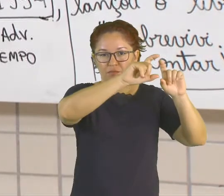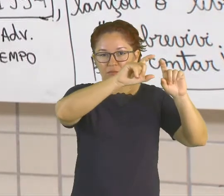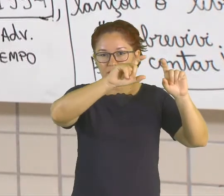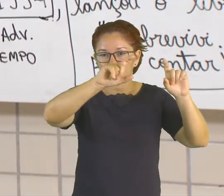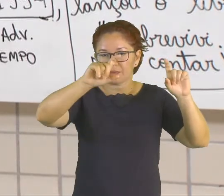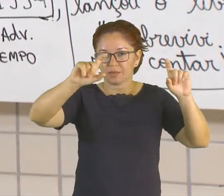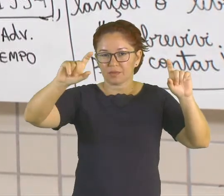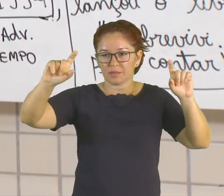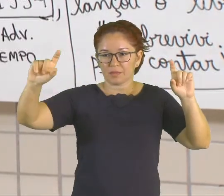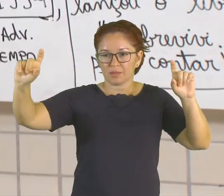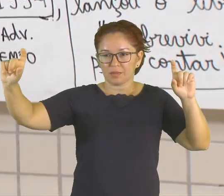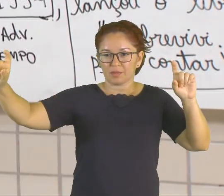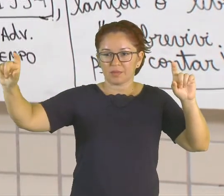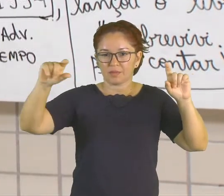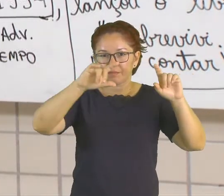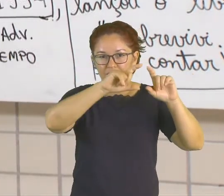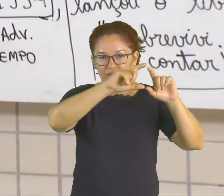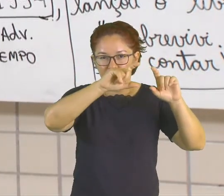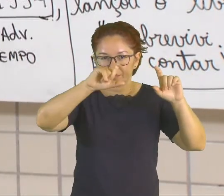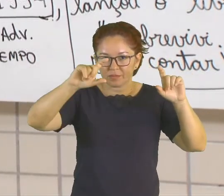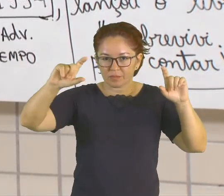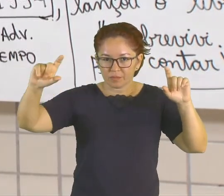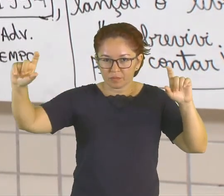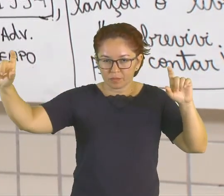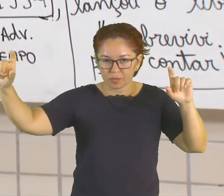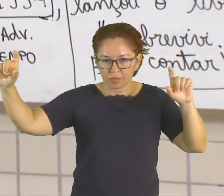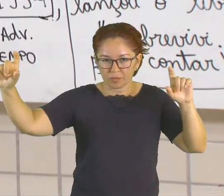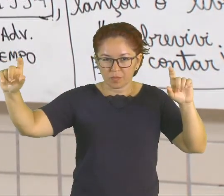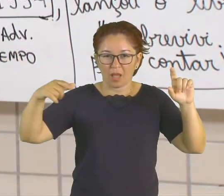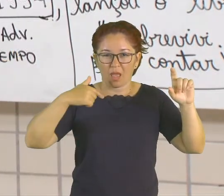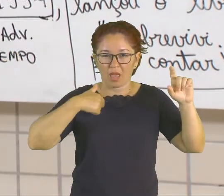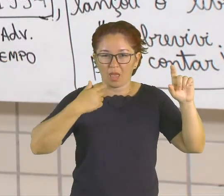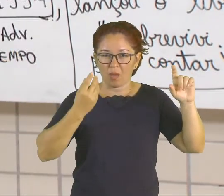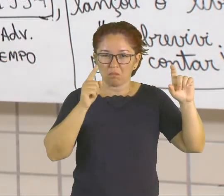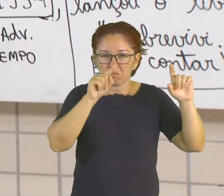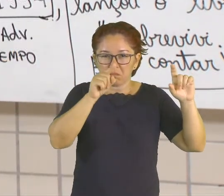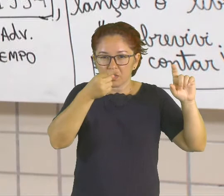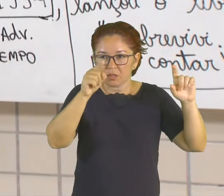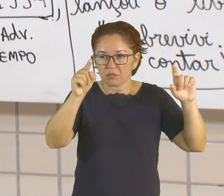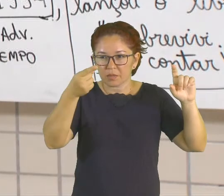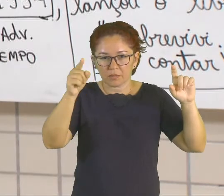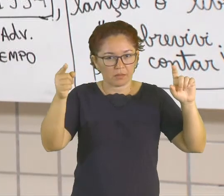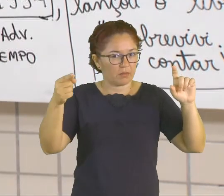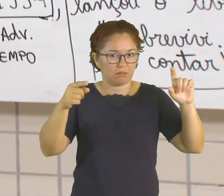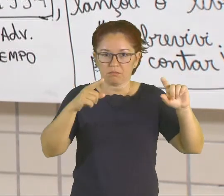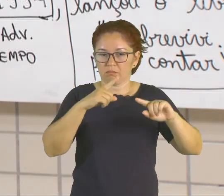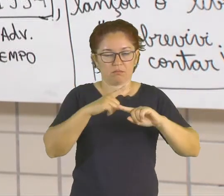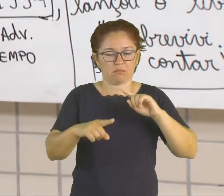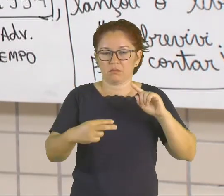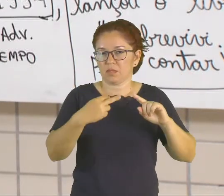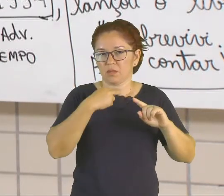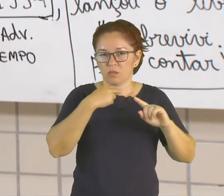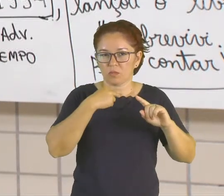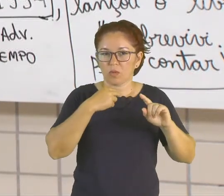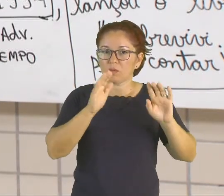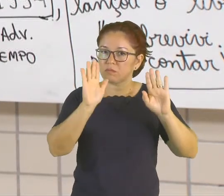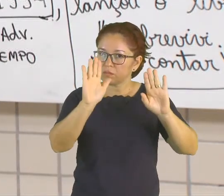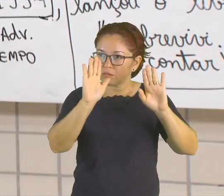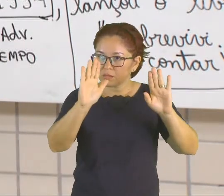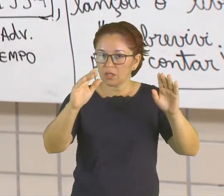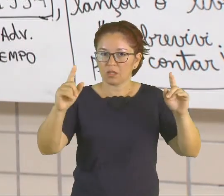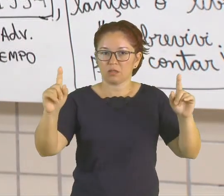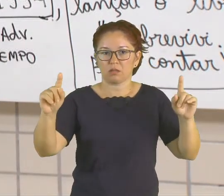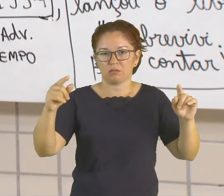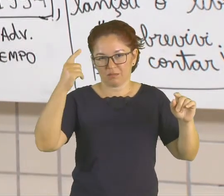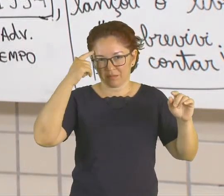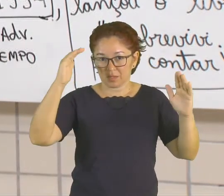chamamos de pares indissociáveis, não pode separar por vírgula, né, o sujeito do predicado. Normalmente,